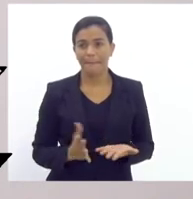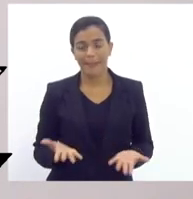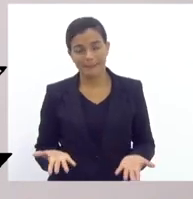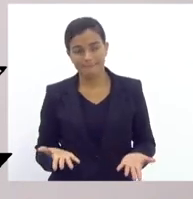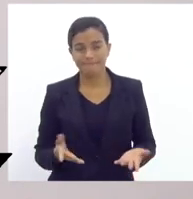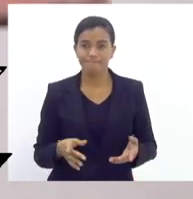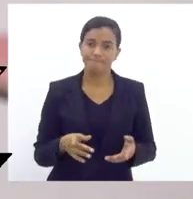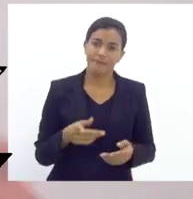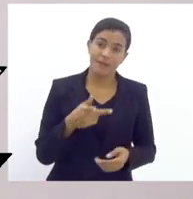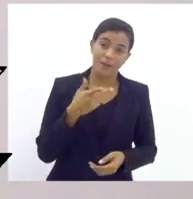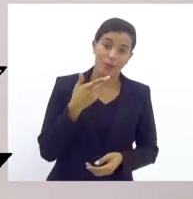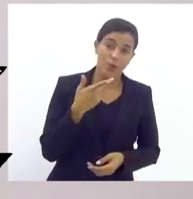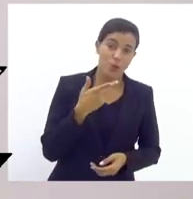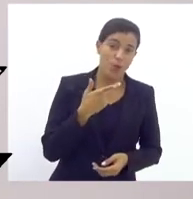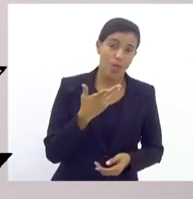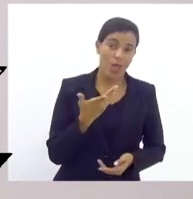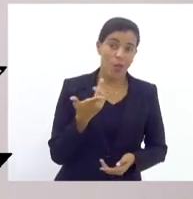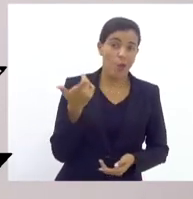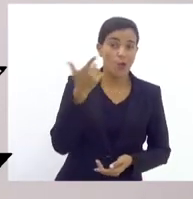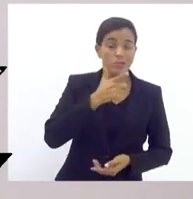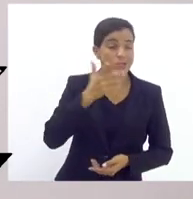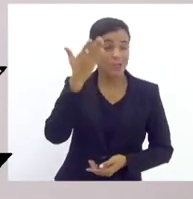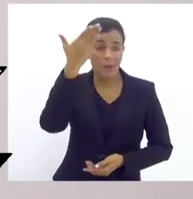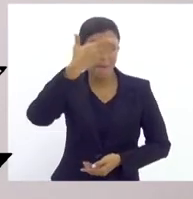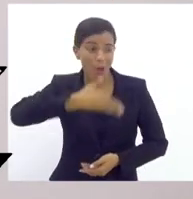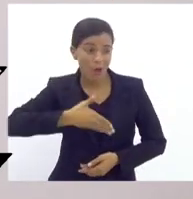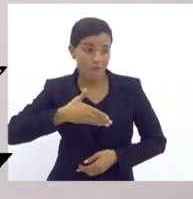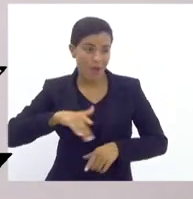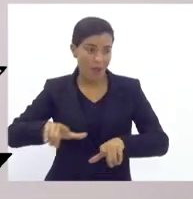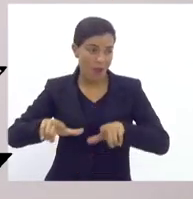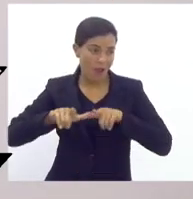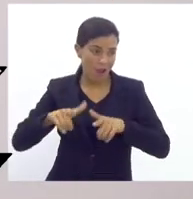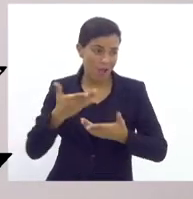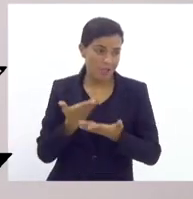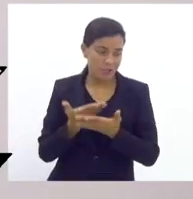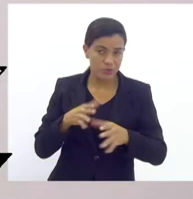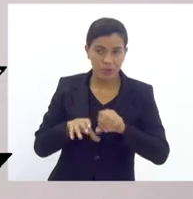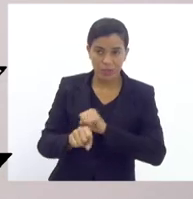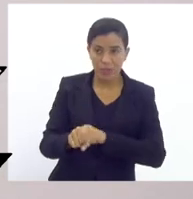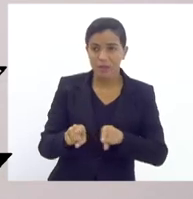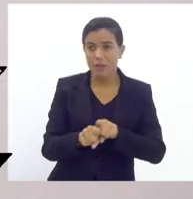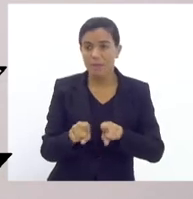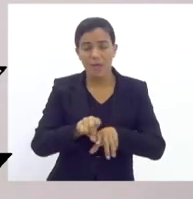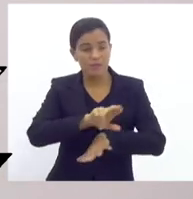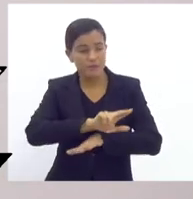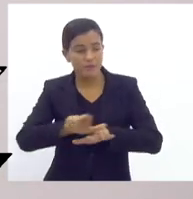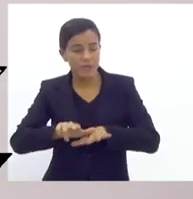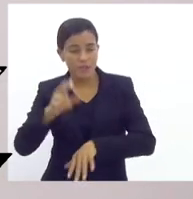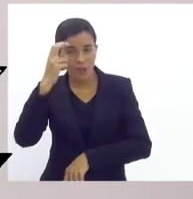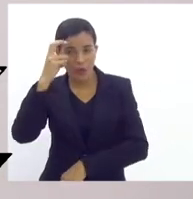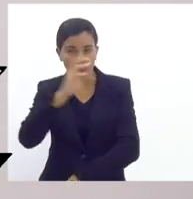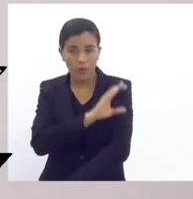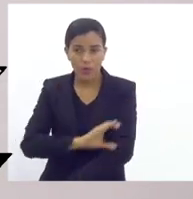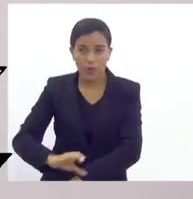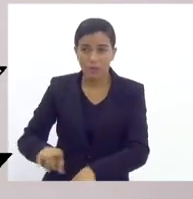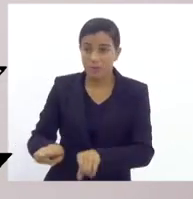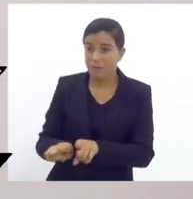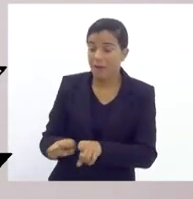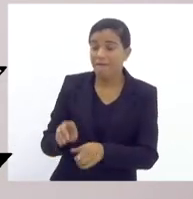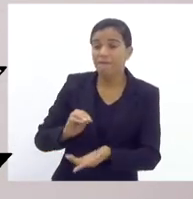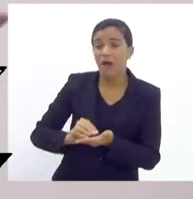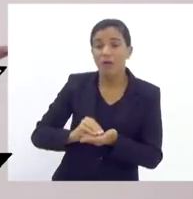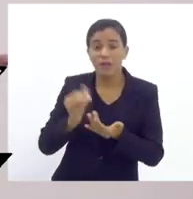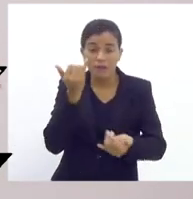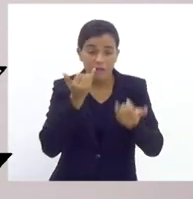não conseguiu comprovar a escolaridade dificuldades culturais diferenças culturais do desconhecimento